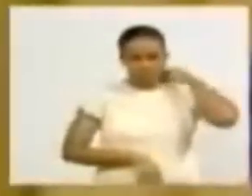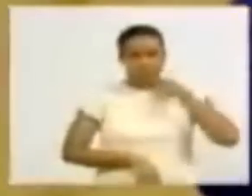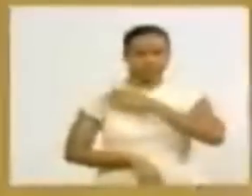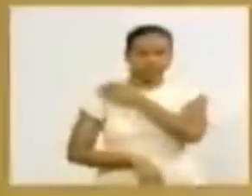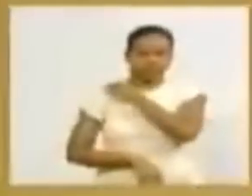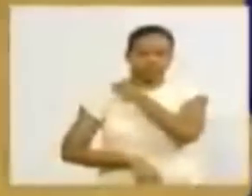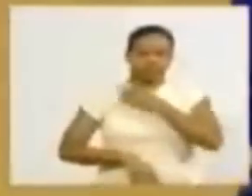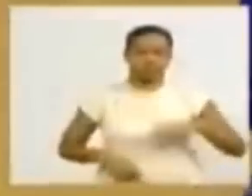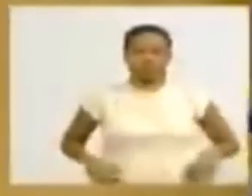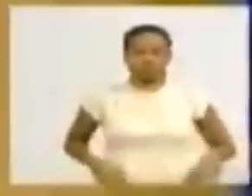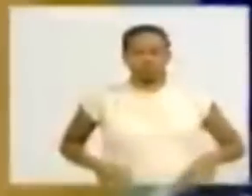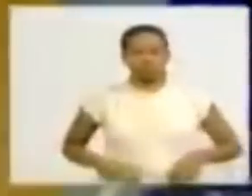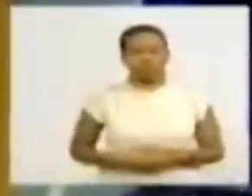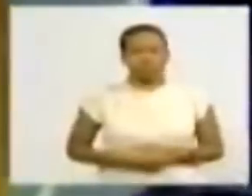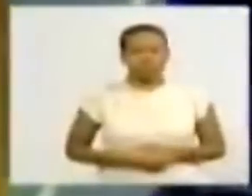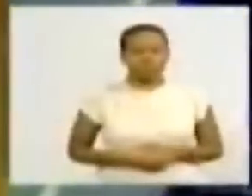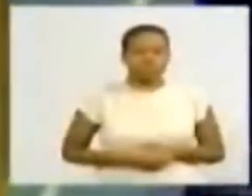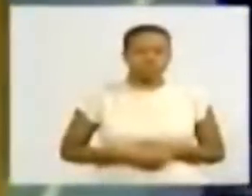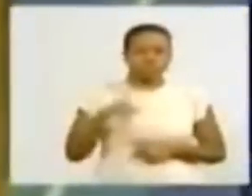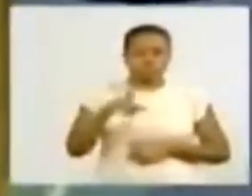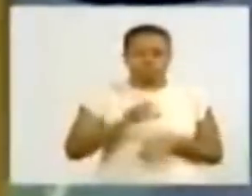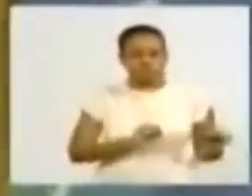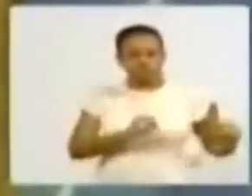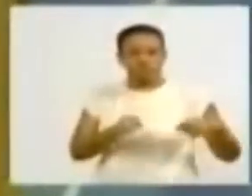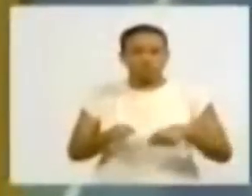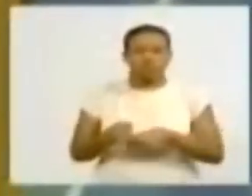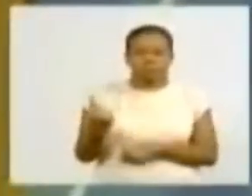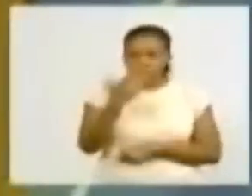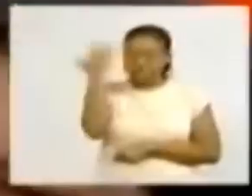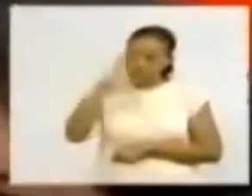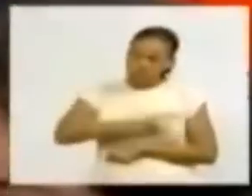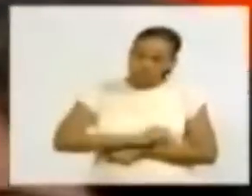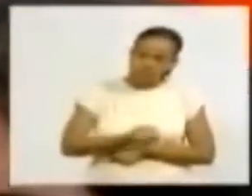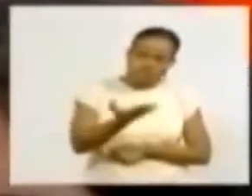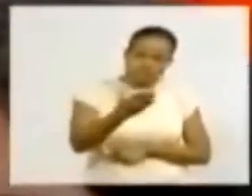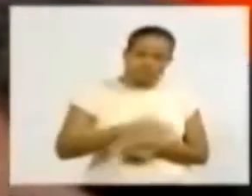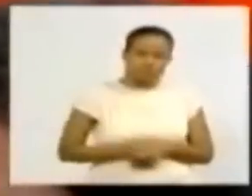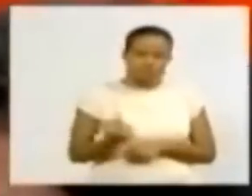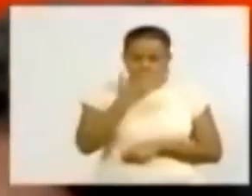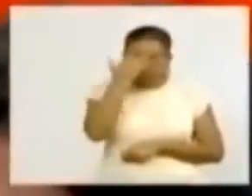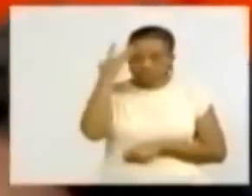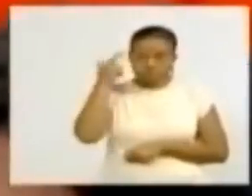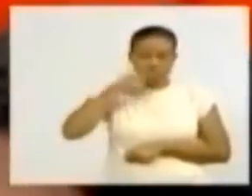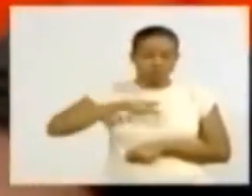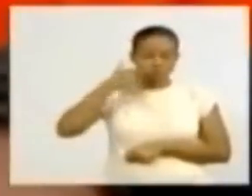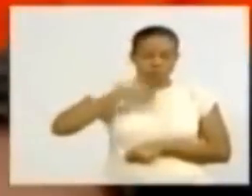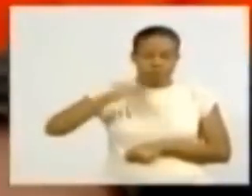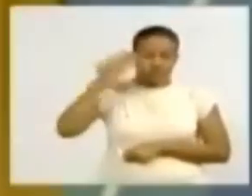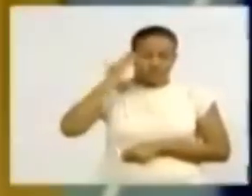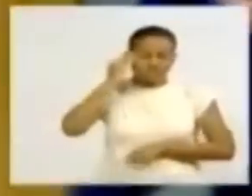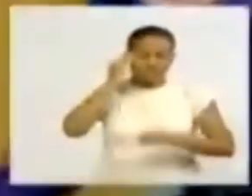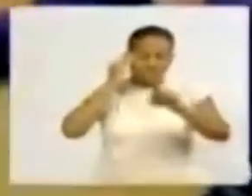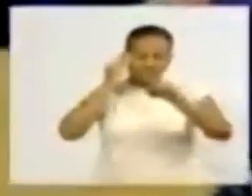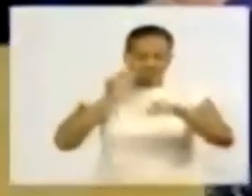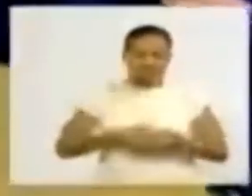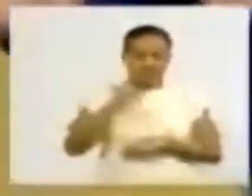Da mesma forma como você faz esforço para você ter alguém que te ama, que seja capaz de descobrir no meio de todo